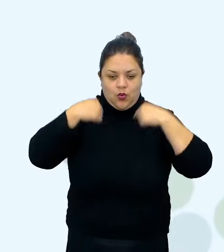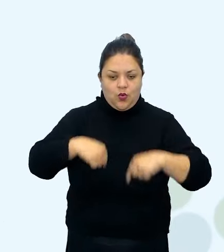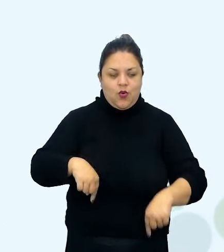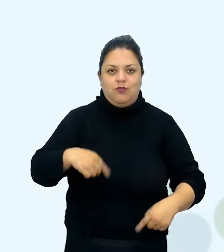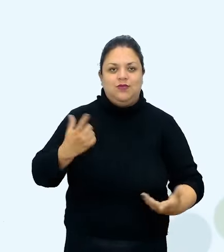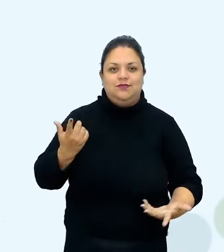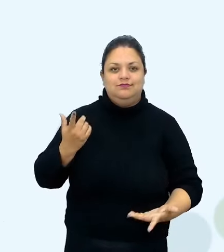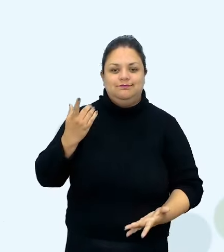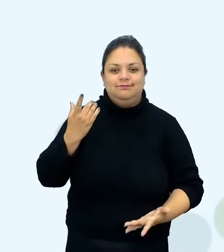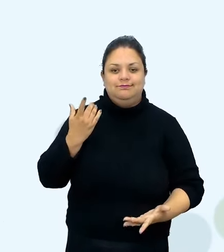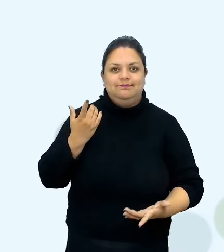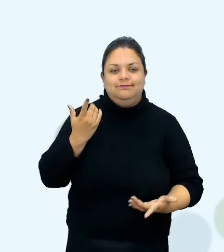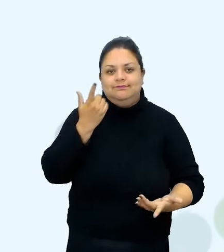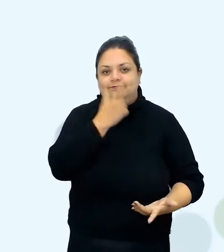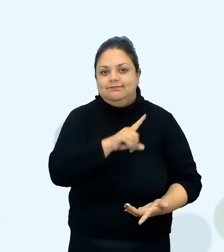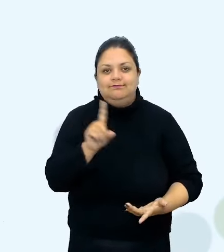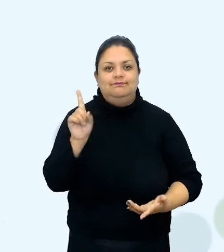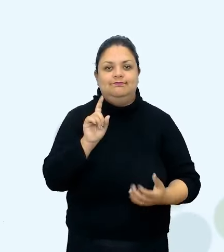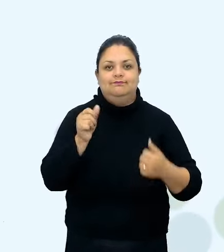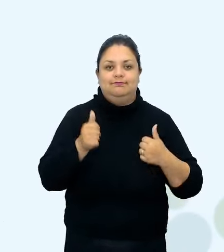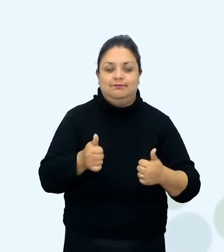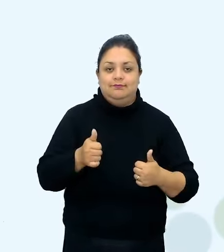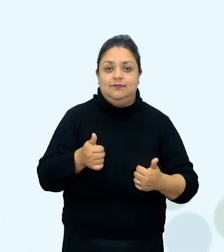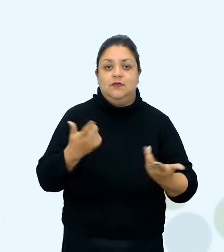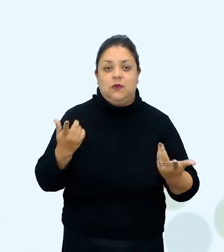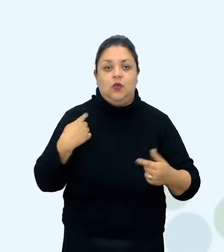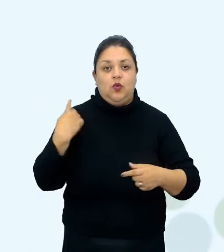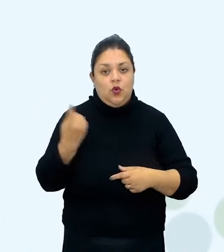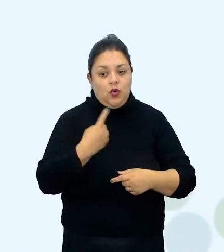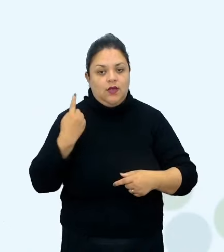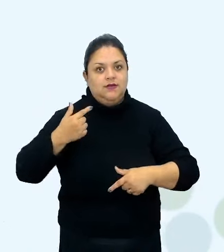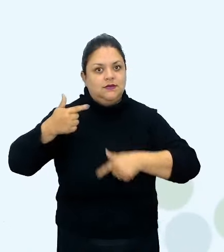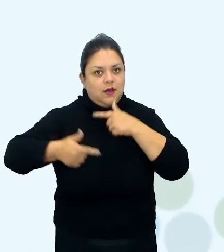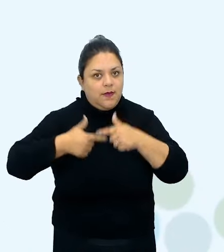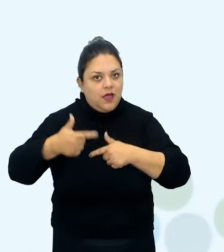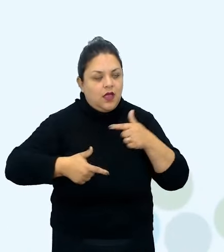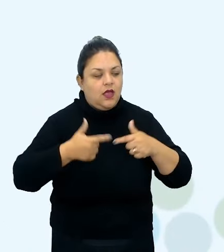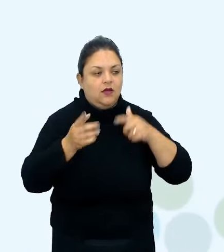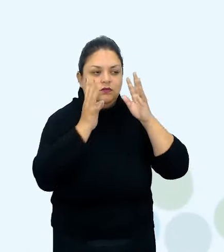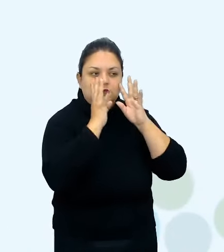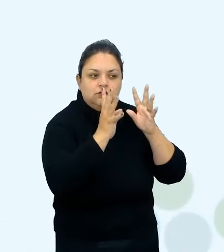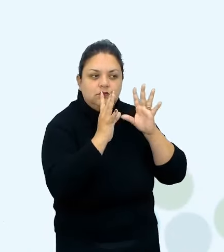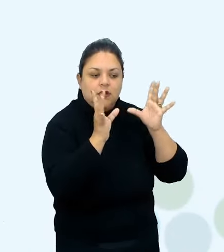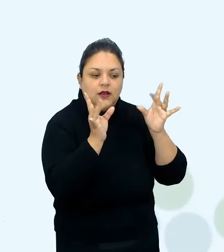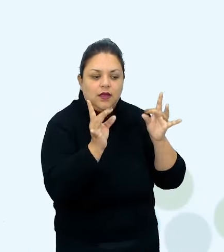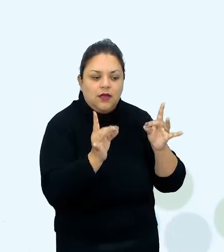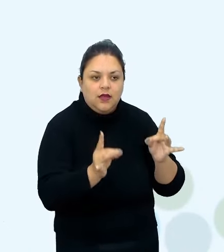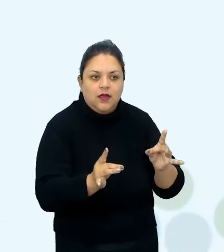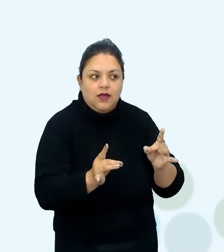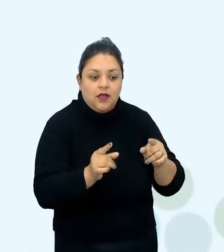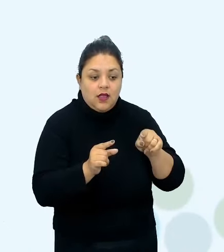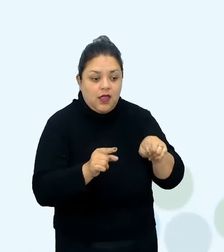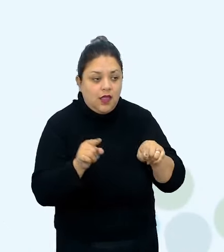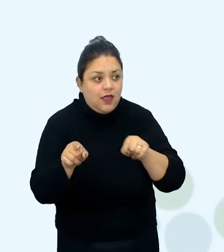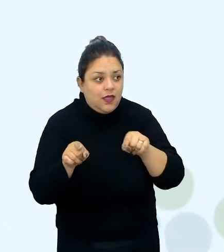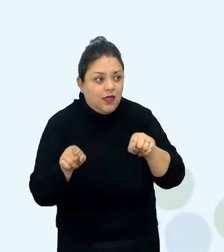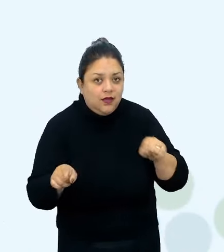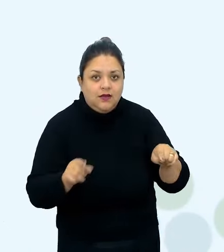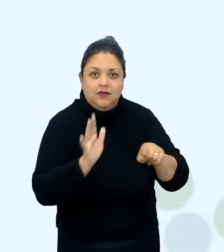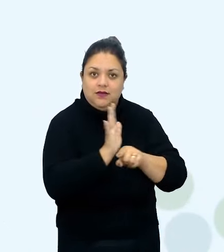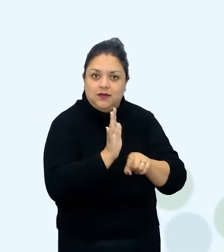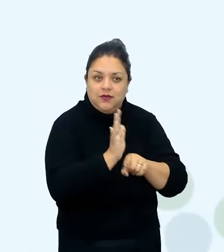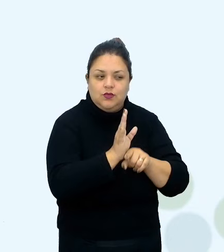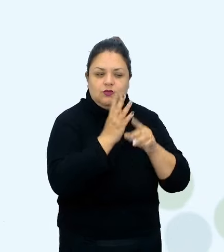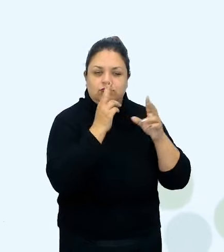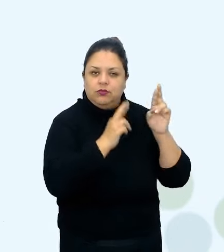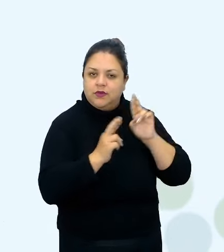isso ao longo do nosso trabalho, né? Como a gente vai descrevendo, como a gente vai observar a consistência.